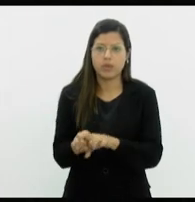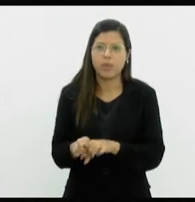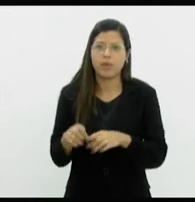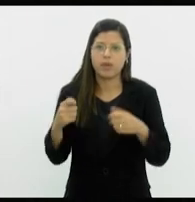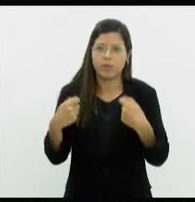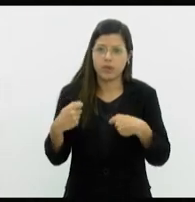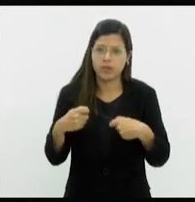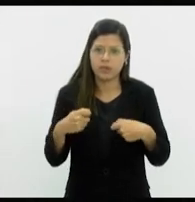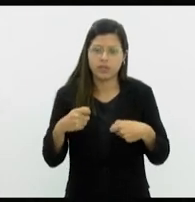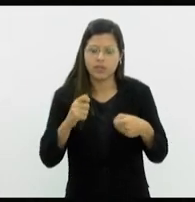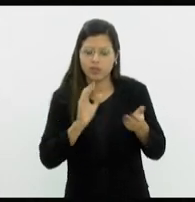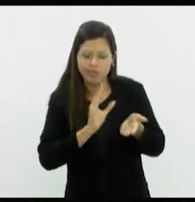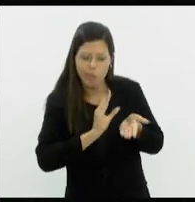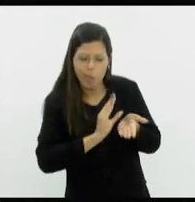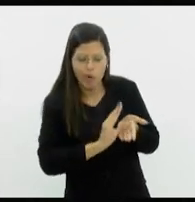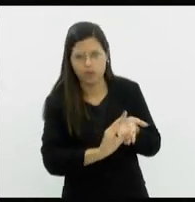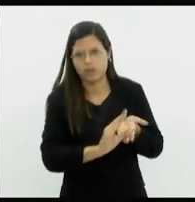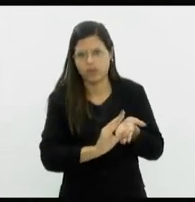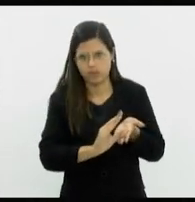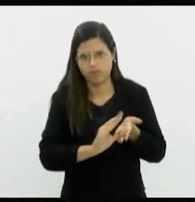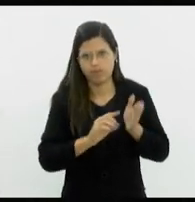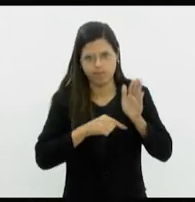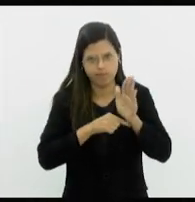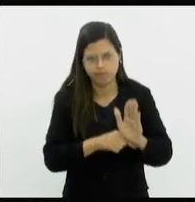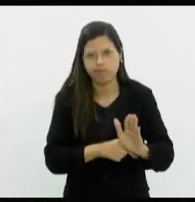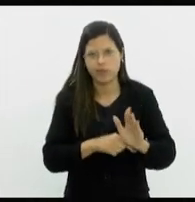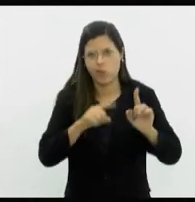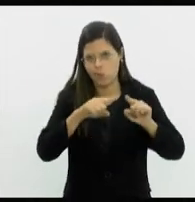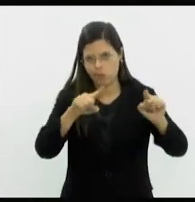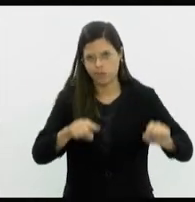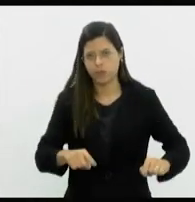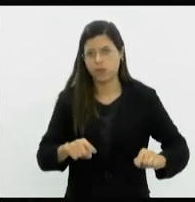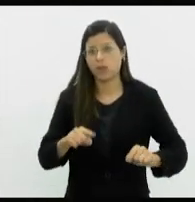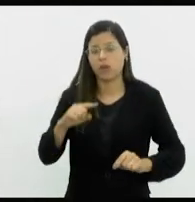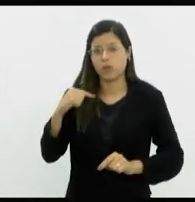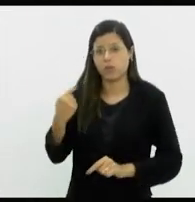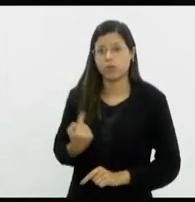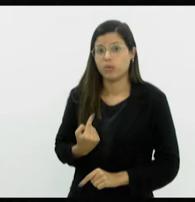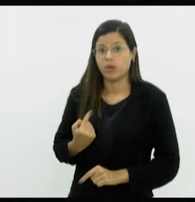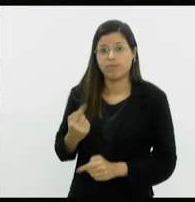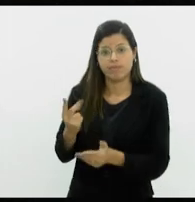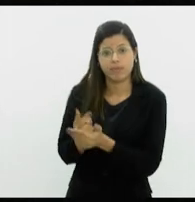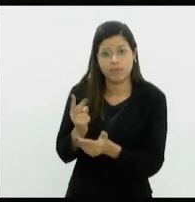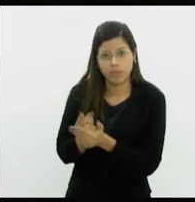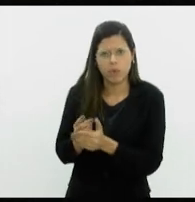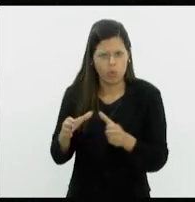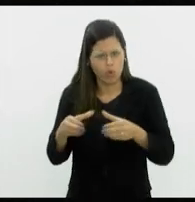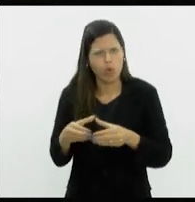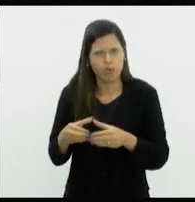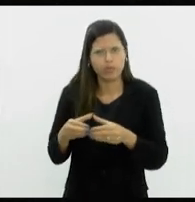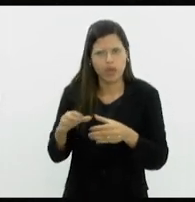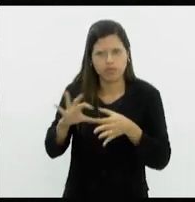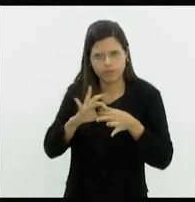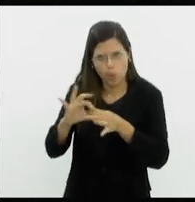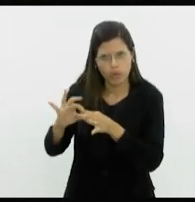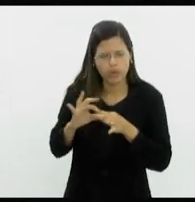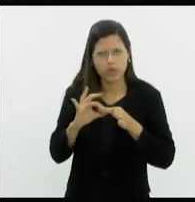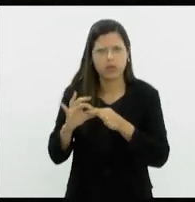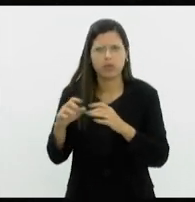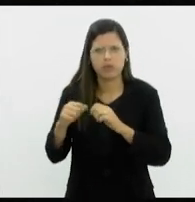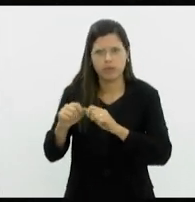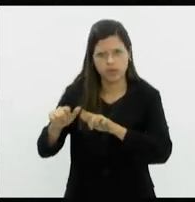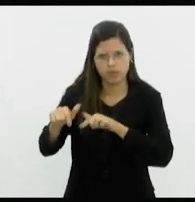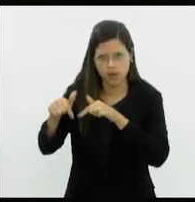da categoria. Nós estamos a todo momento com a categoria, que inclusive está mobilizada. A categoria fez um